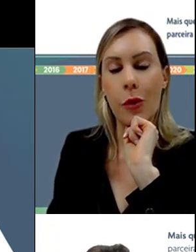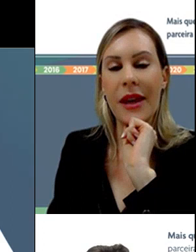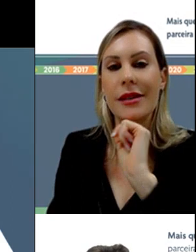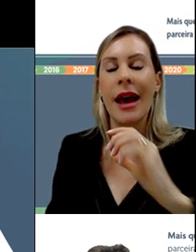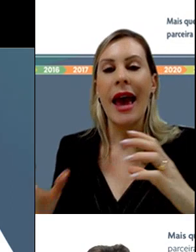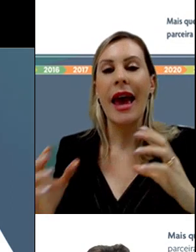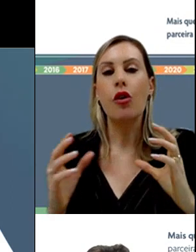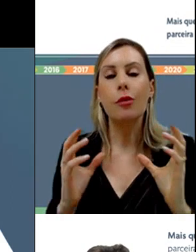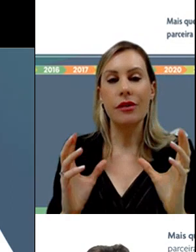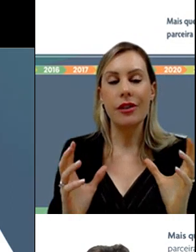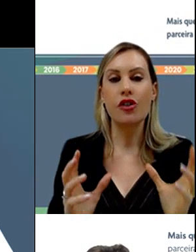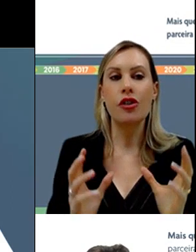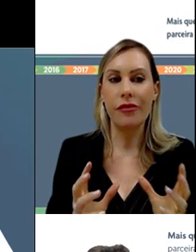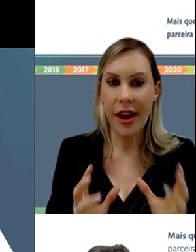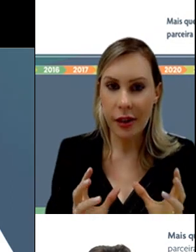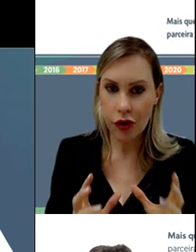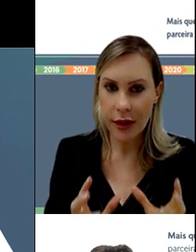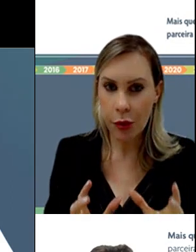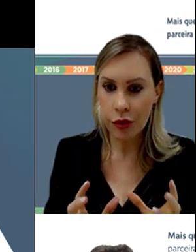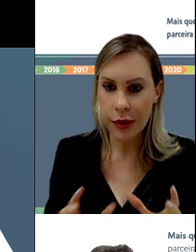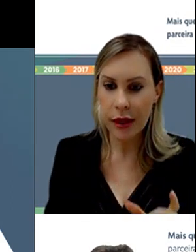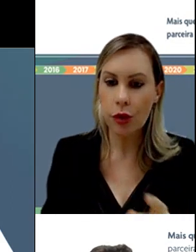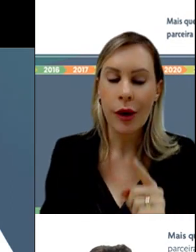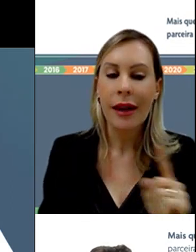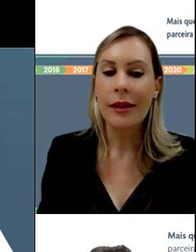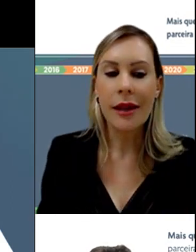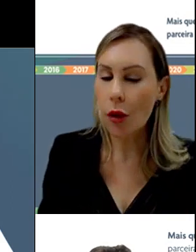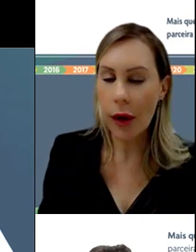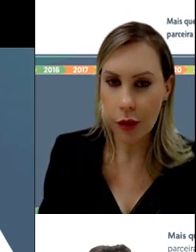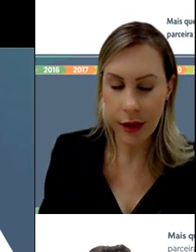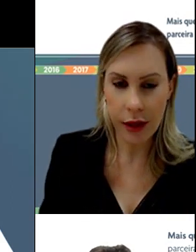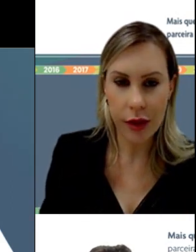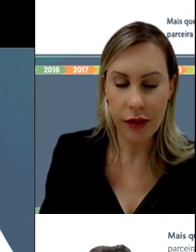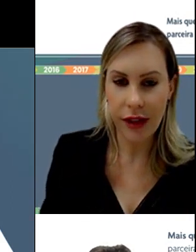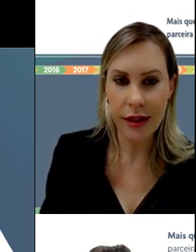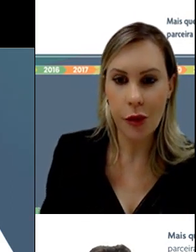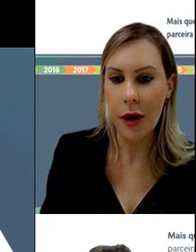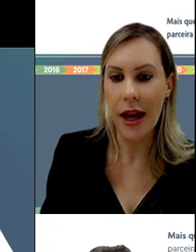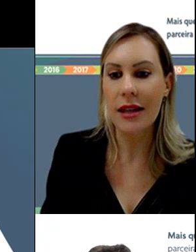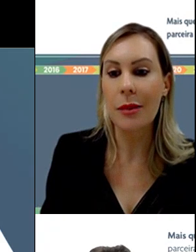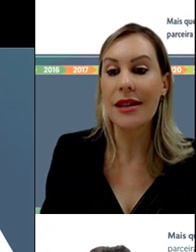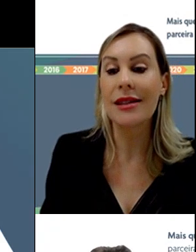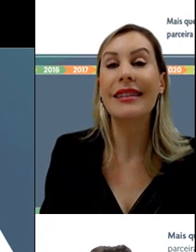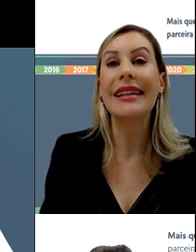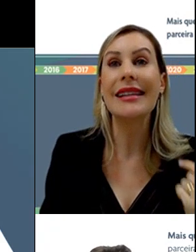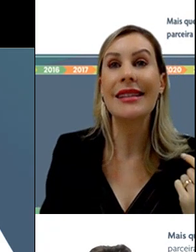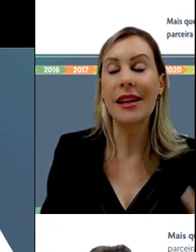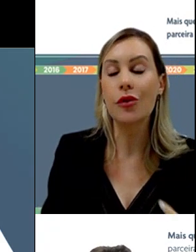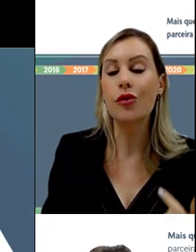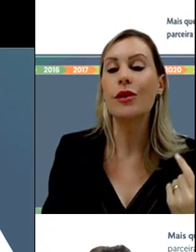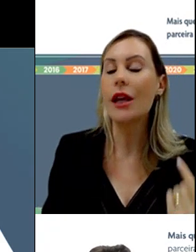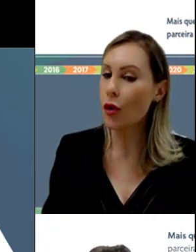você economiza, é como se você estivesse desembolsando não R$425, mas sim